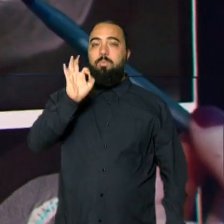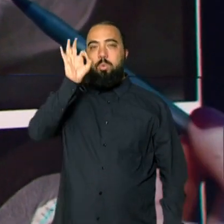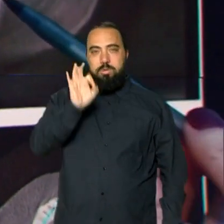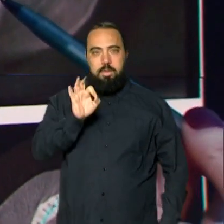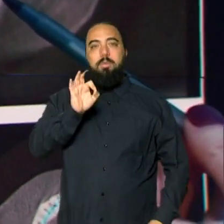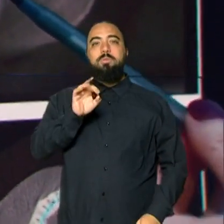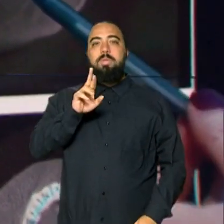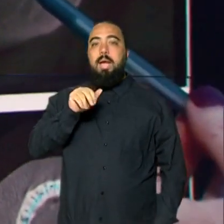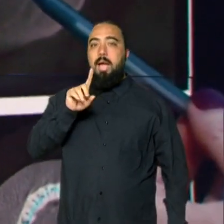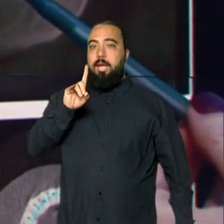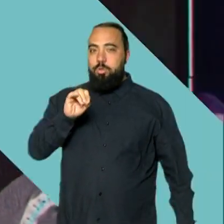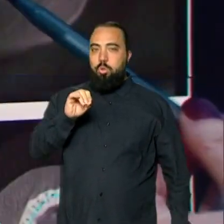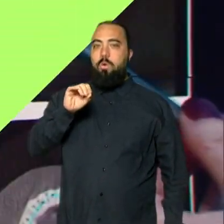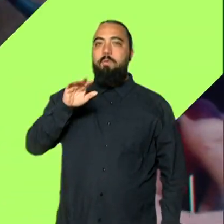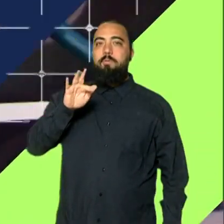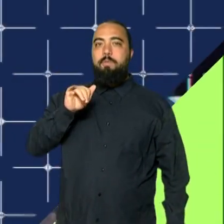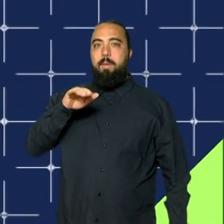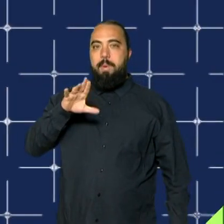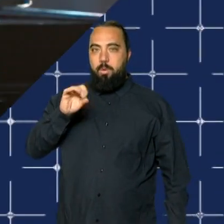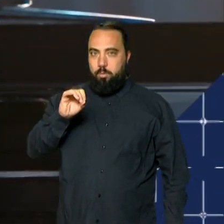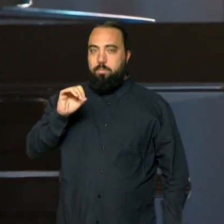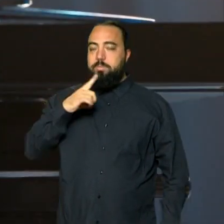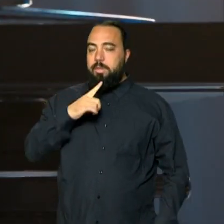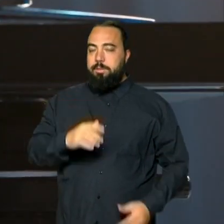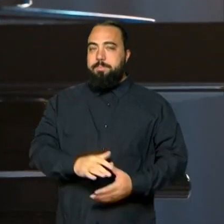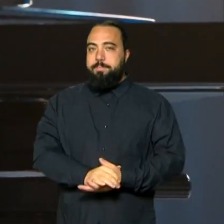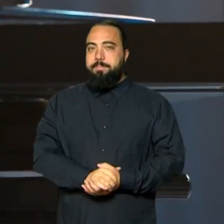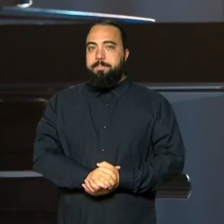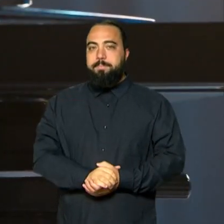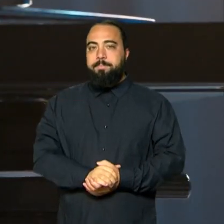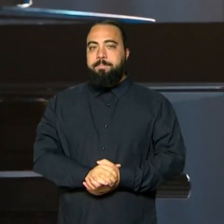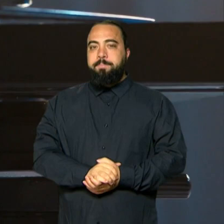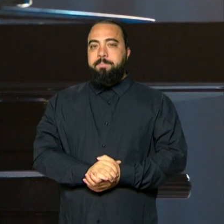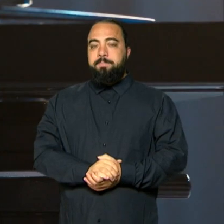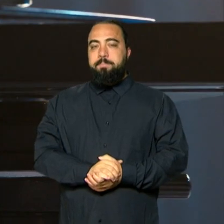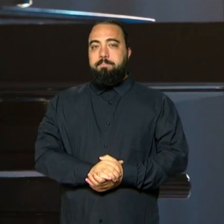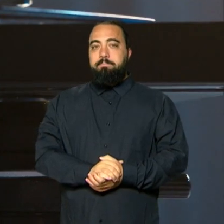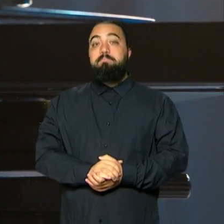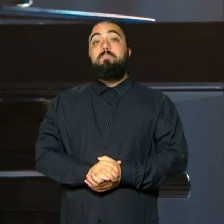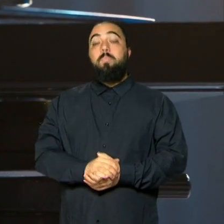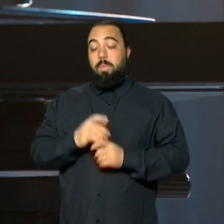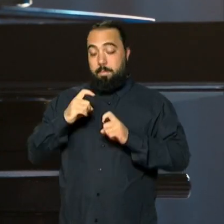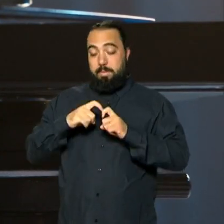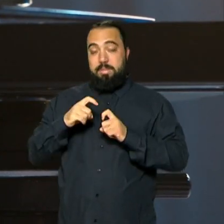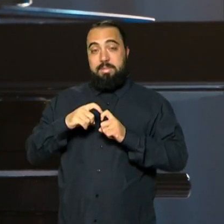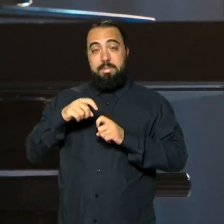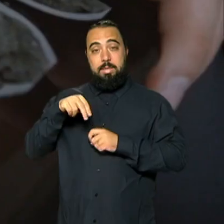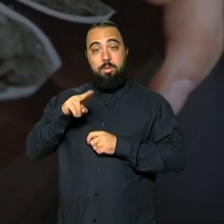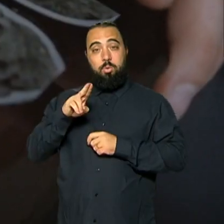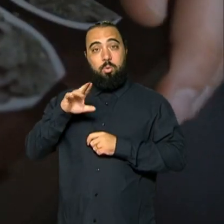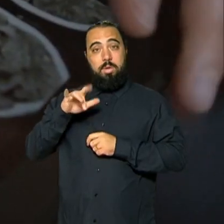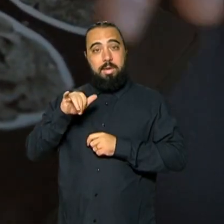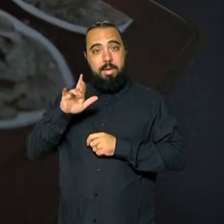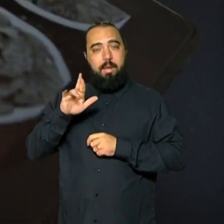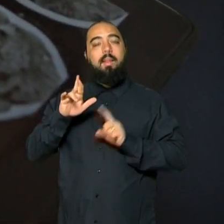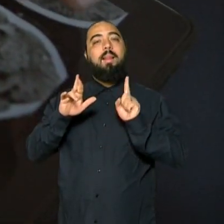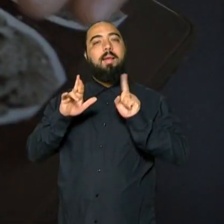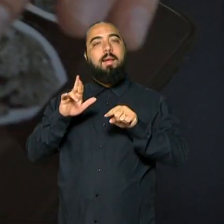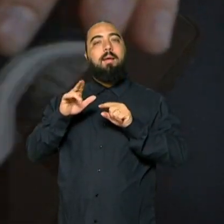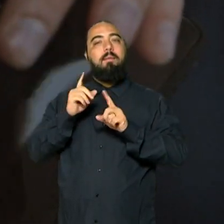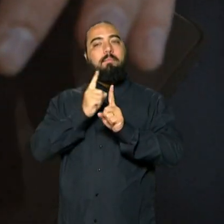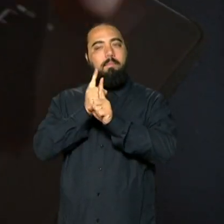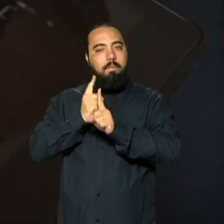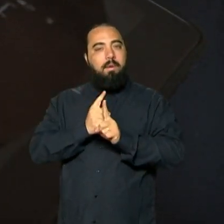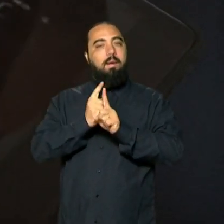radiofármacos consumidos no país. A medicina nuclear pode ser usada na pesquisa,